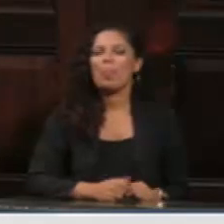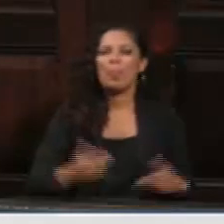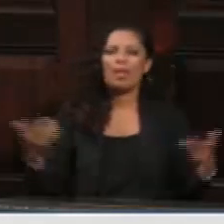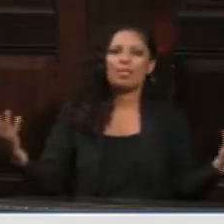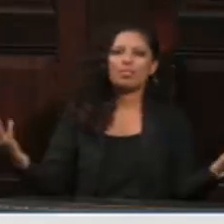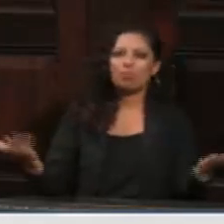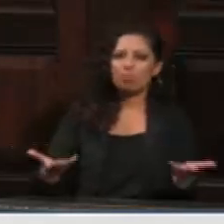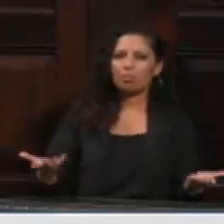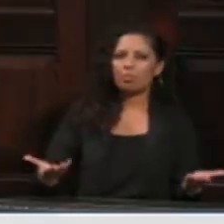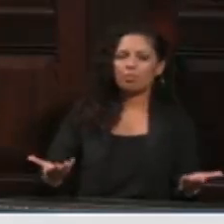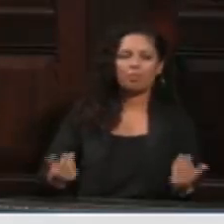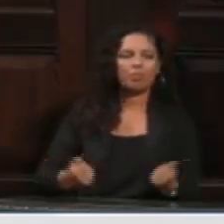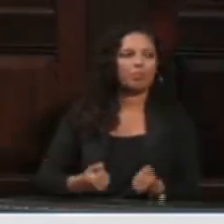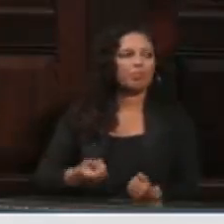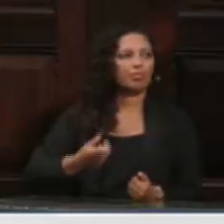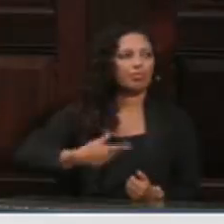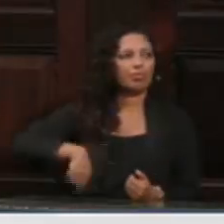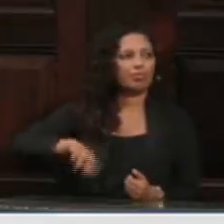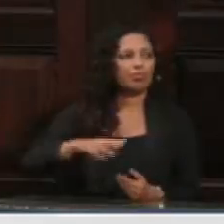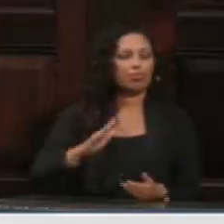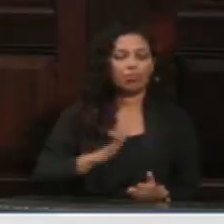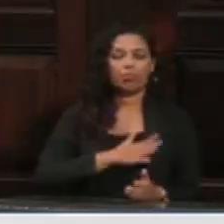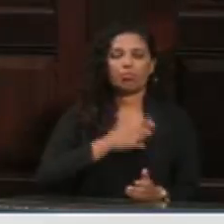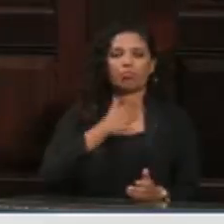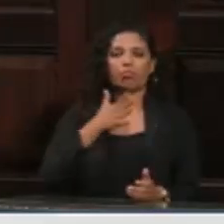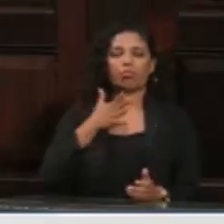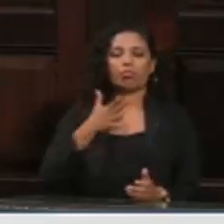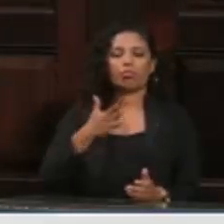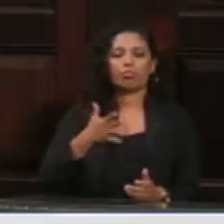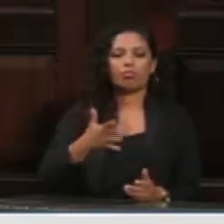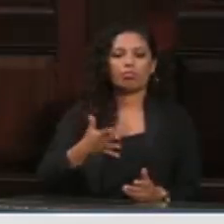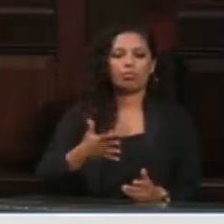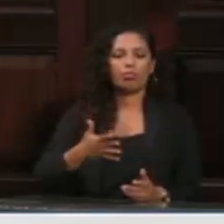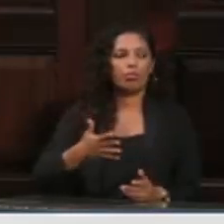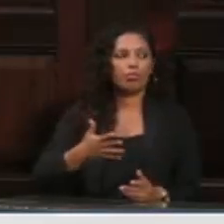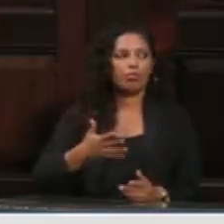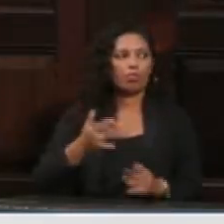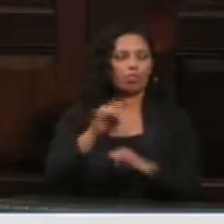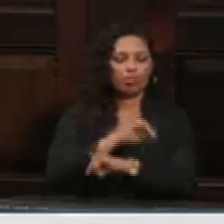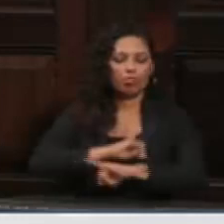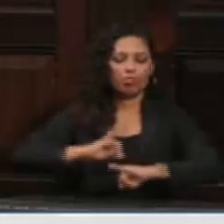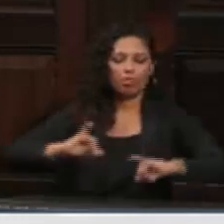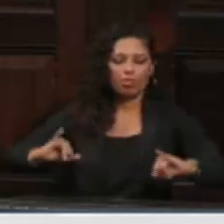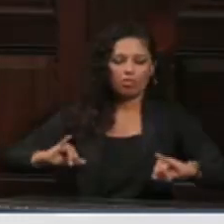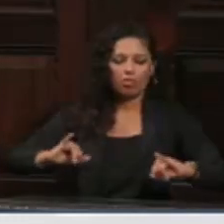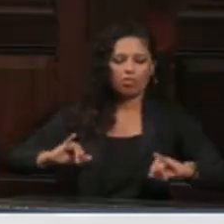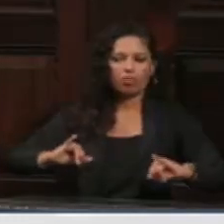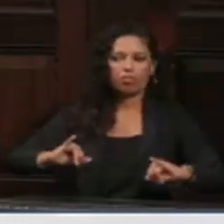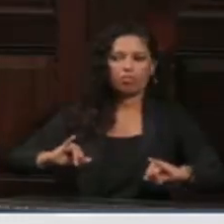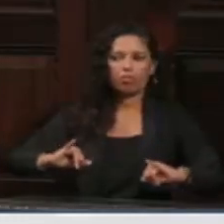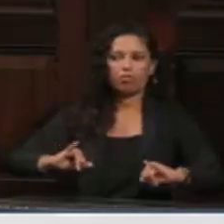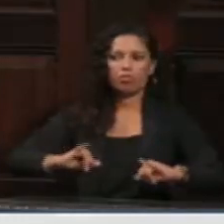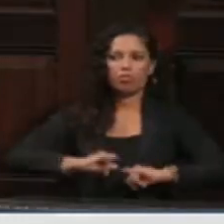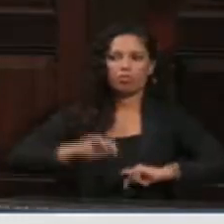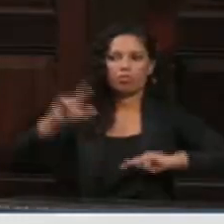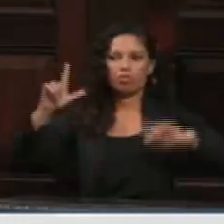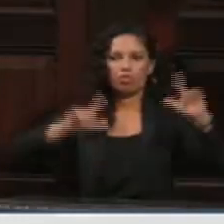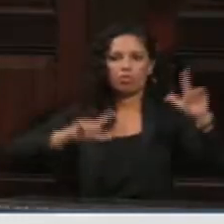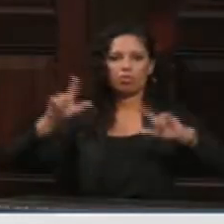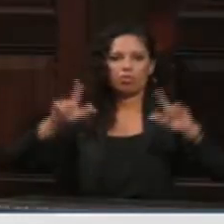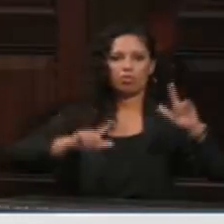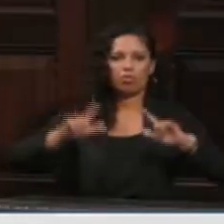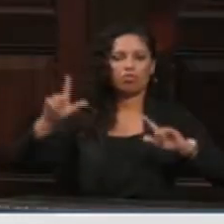Hoje nós nos surpreendemos com mais uma notícia de